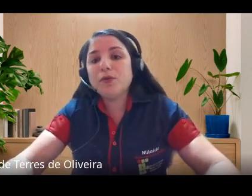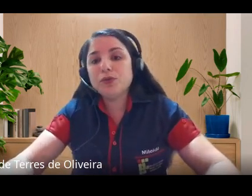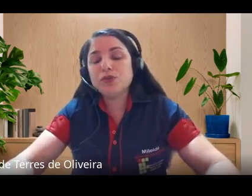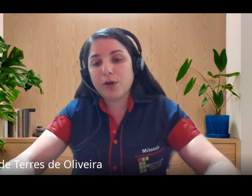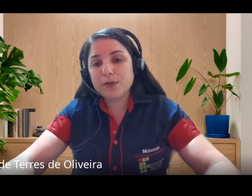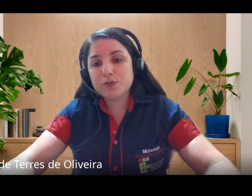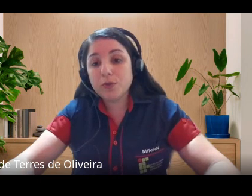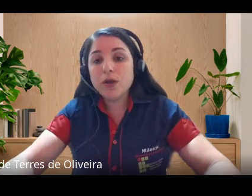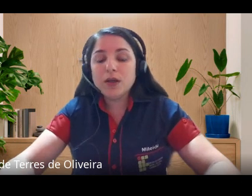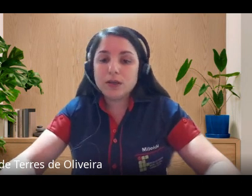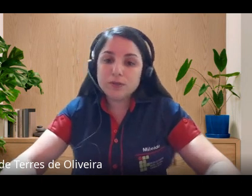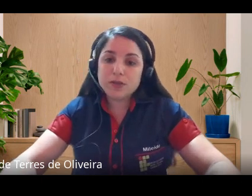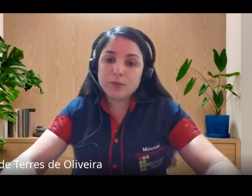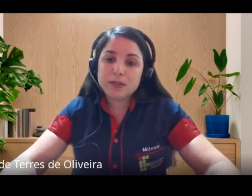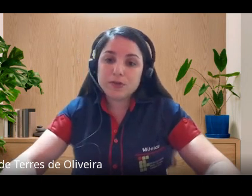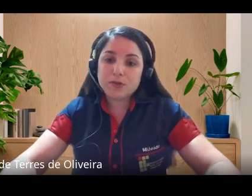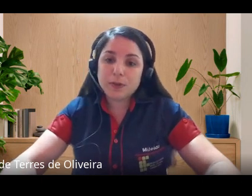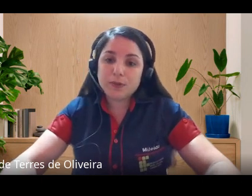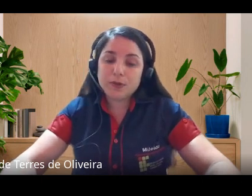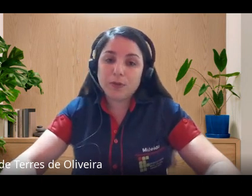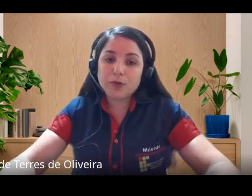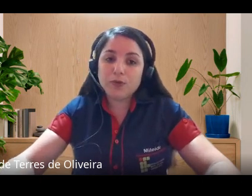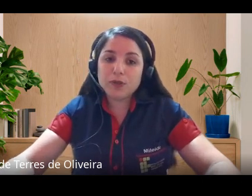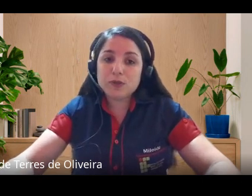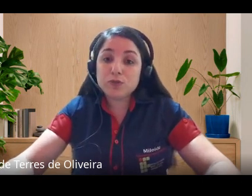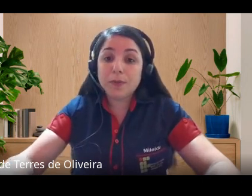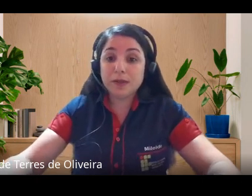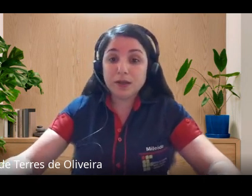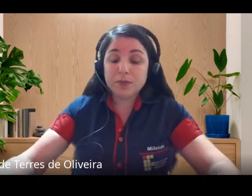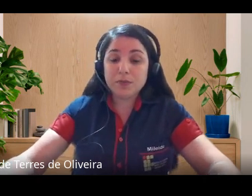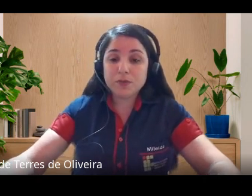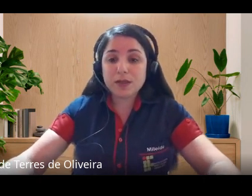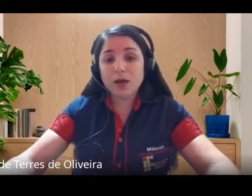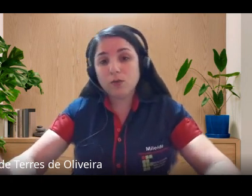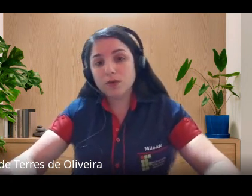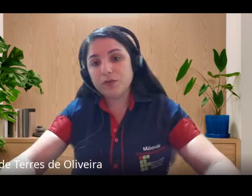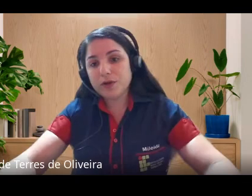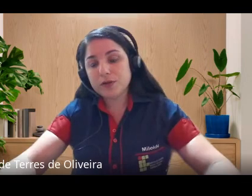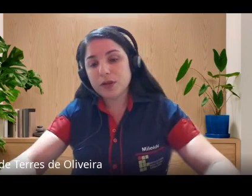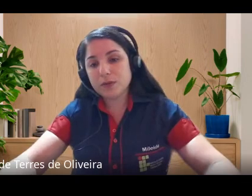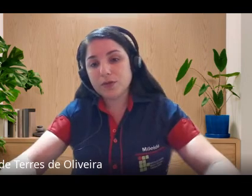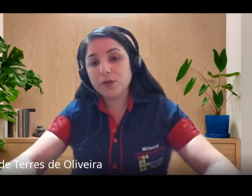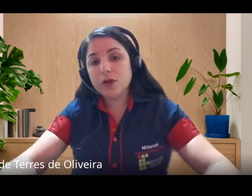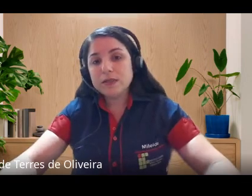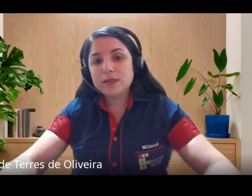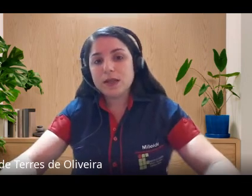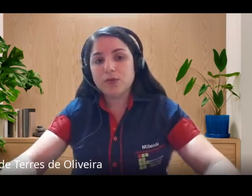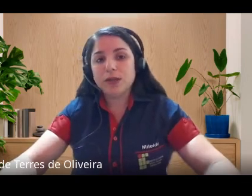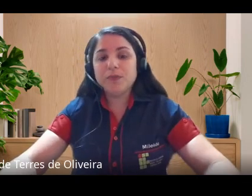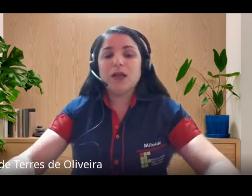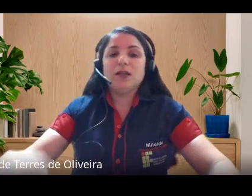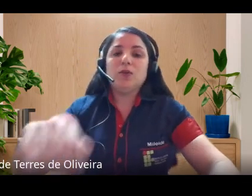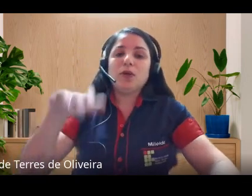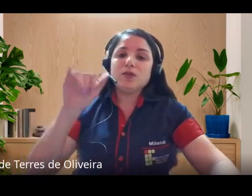também outras formas de mão que não estão presentes no alfabeto manual. Então, configuração de mão é a maneira que a minha mão está quando eu faço determinado sinal,